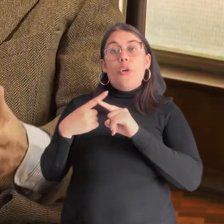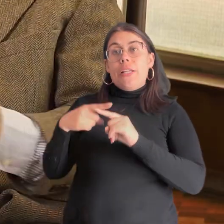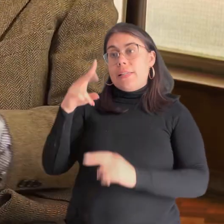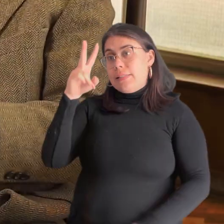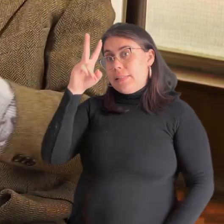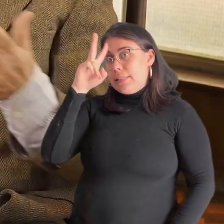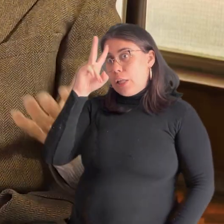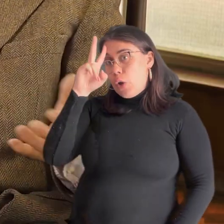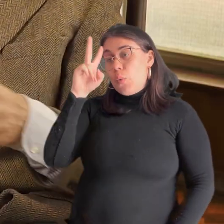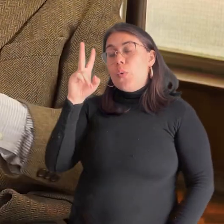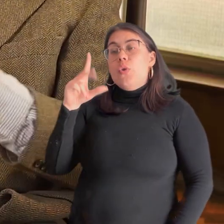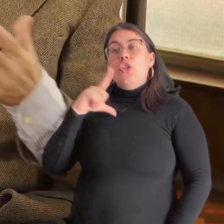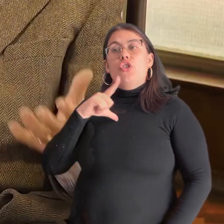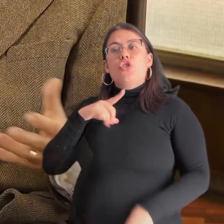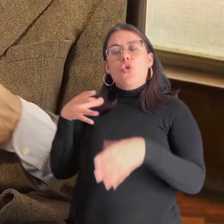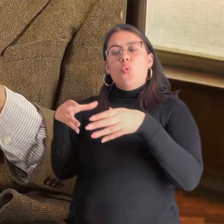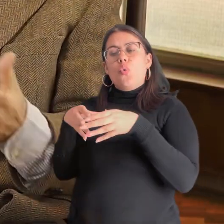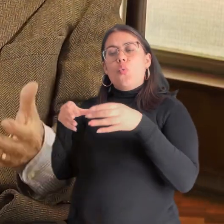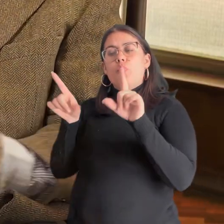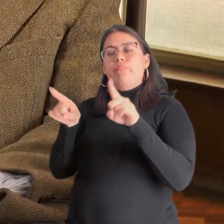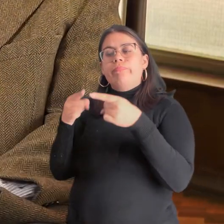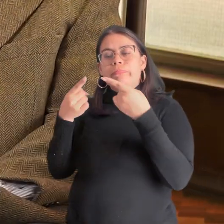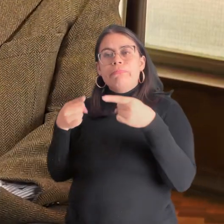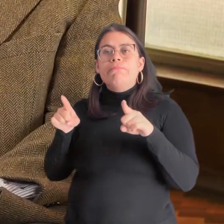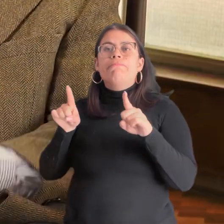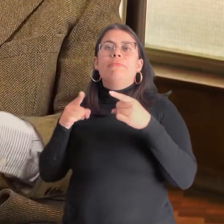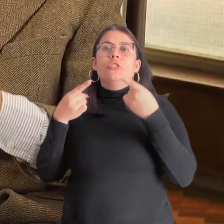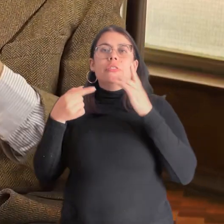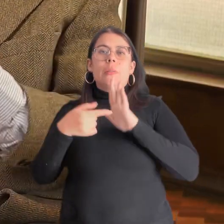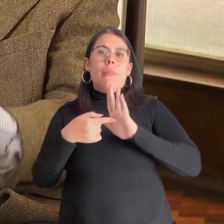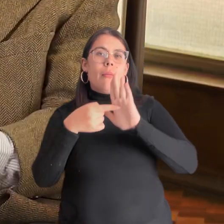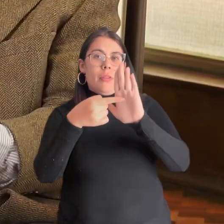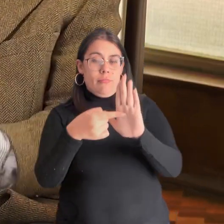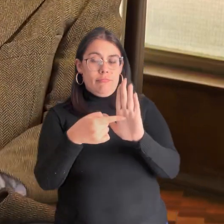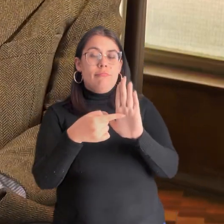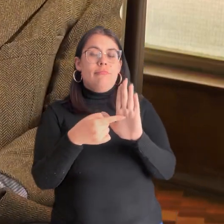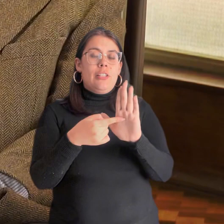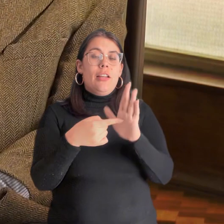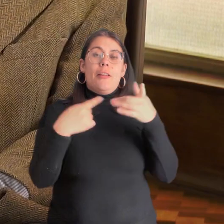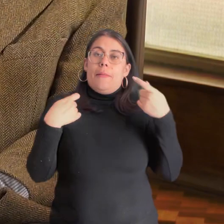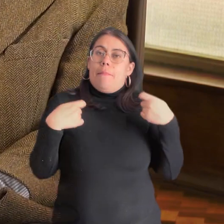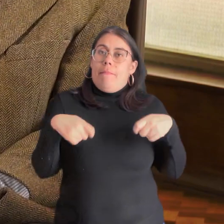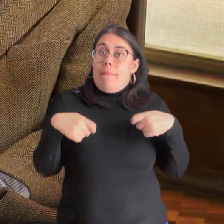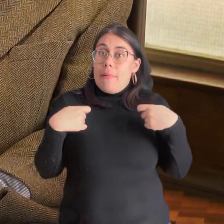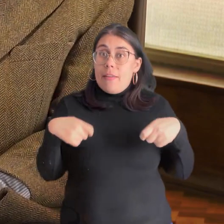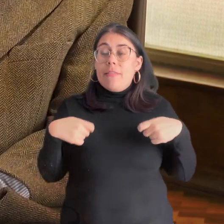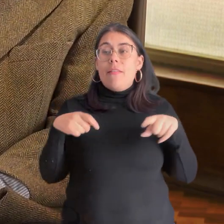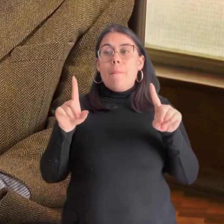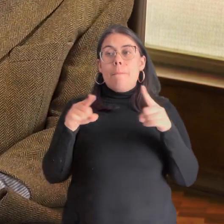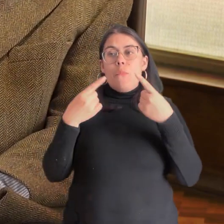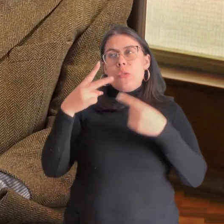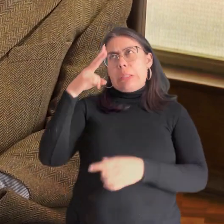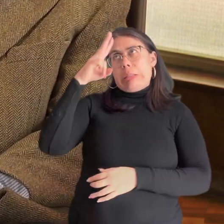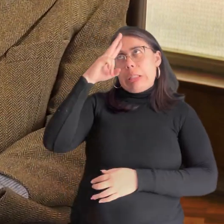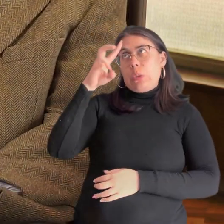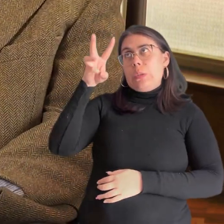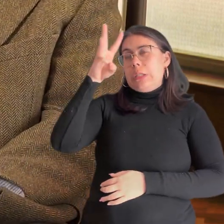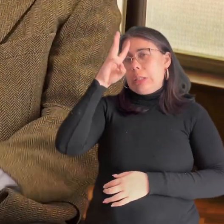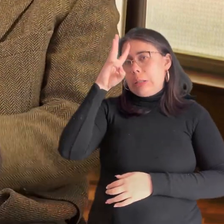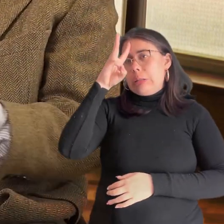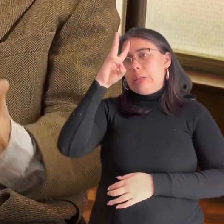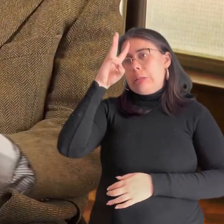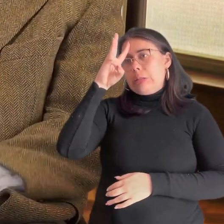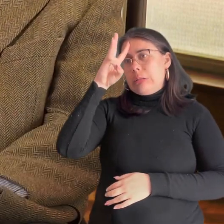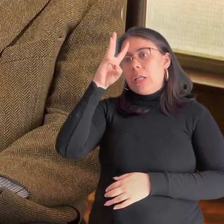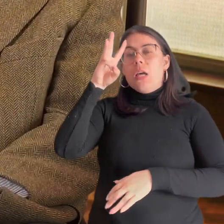orquestra grande, pequena, ou músicos, enfim, que aí tinha música segunda, terça,